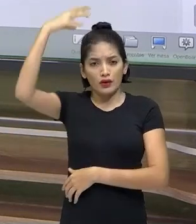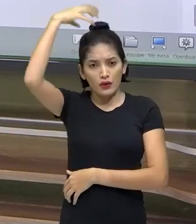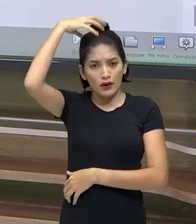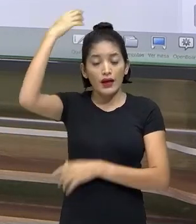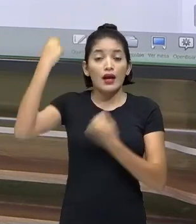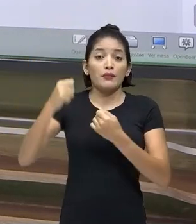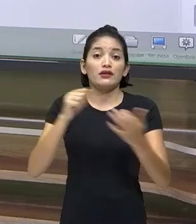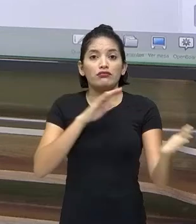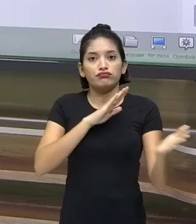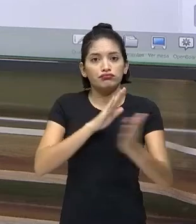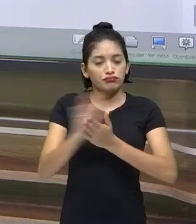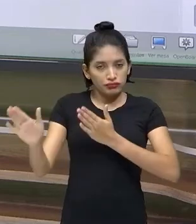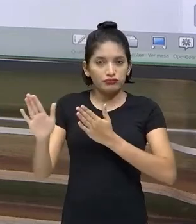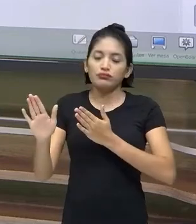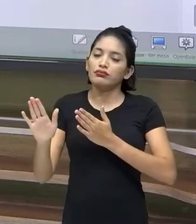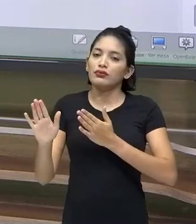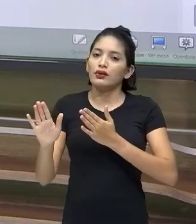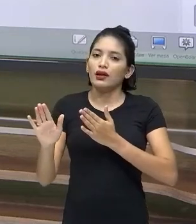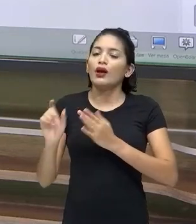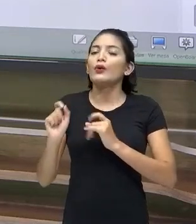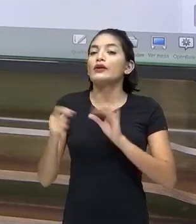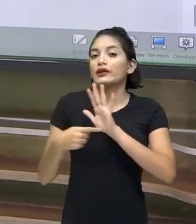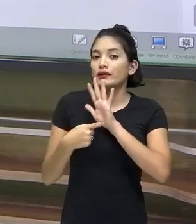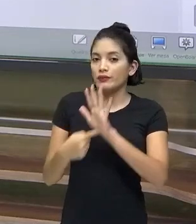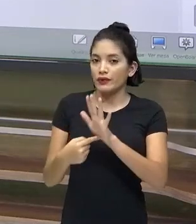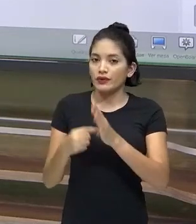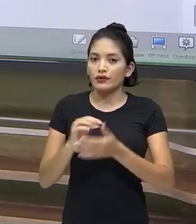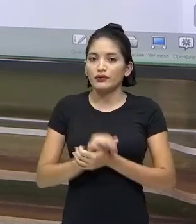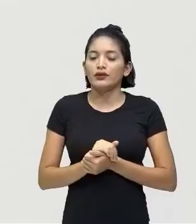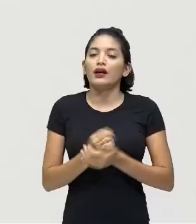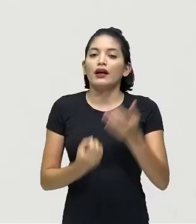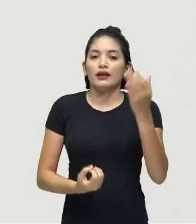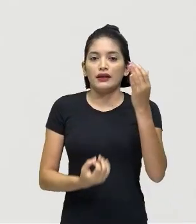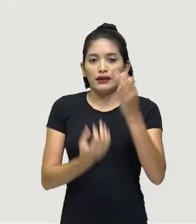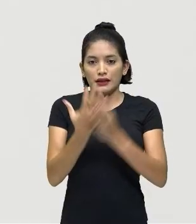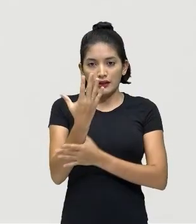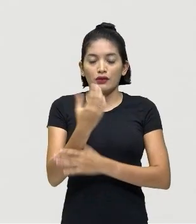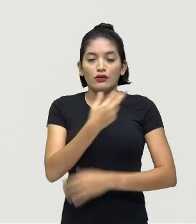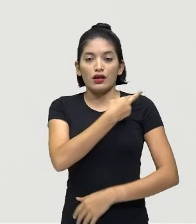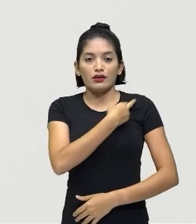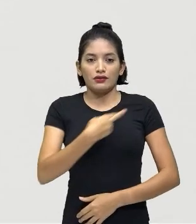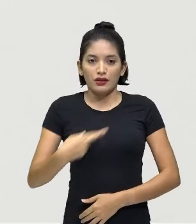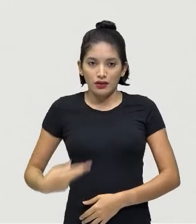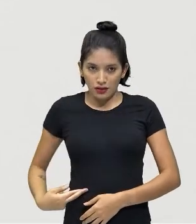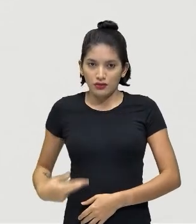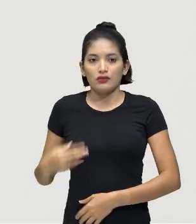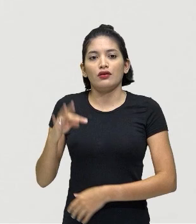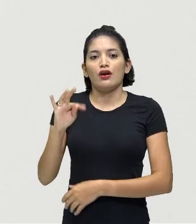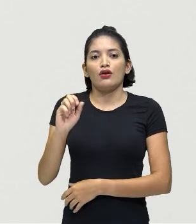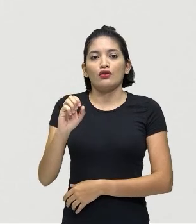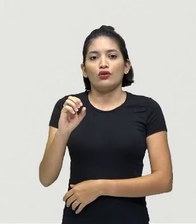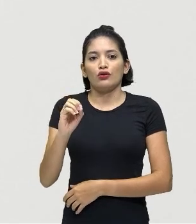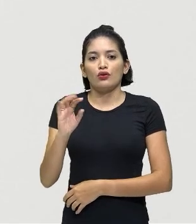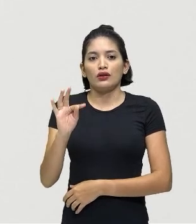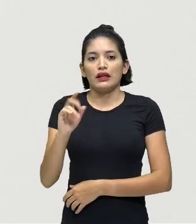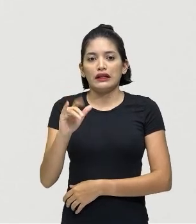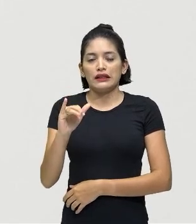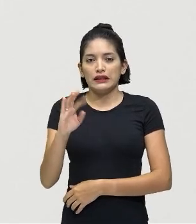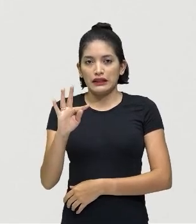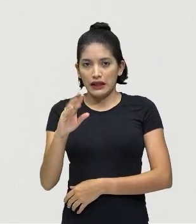precisa fugir. Então, o que aquilo mostra? O surgimento de regimes totalitários. Nós temos ali